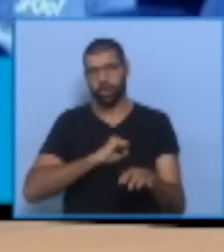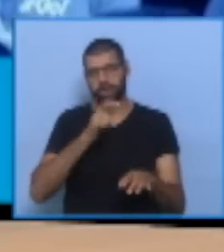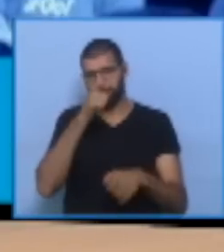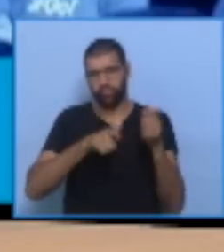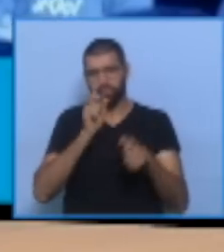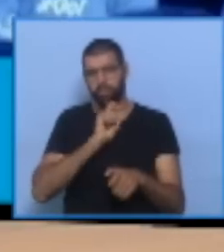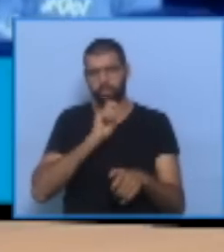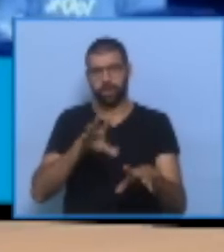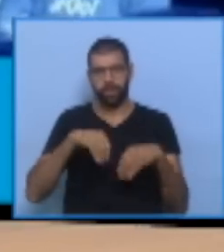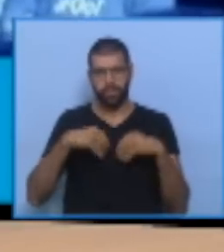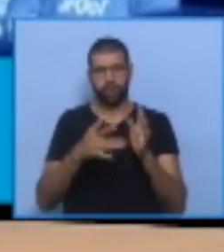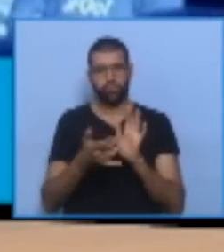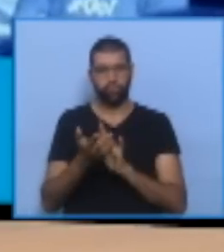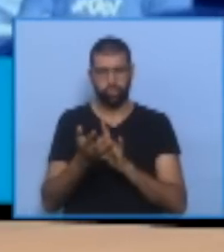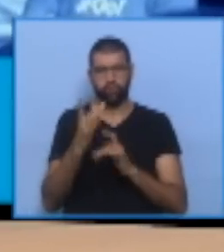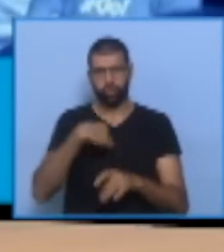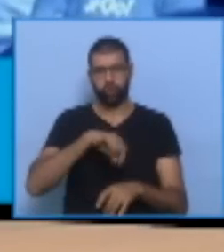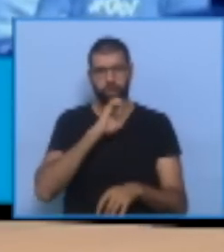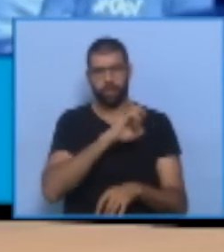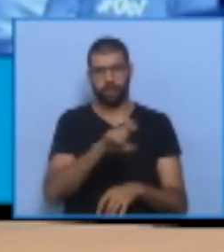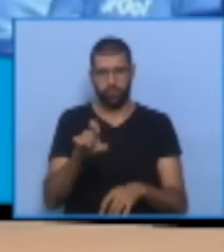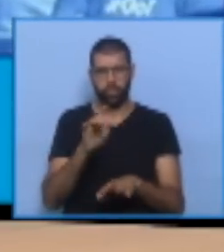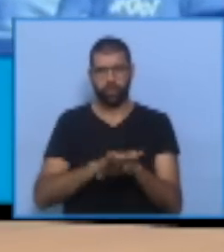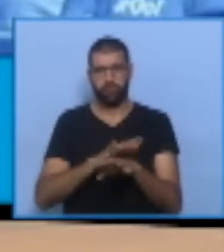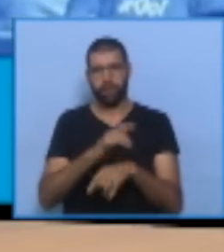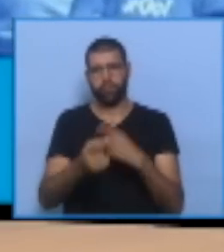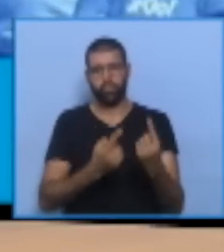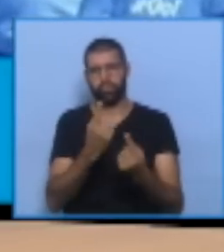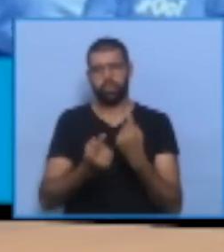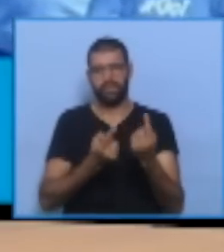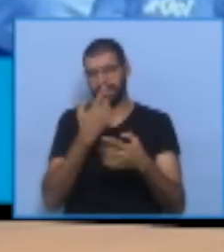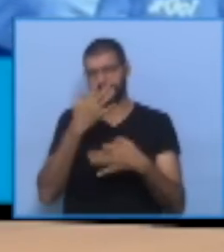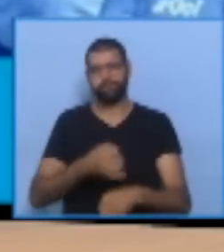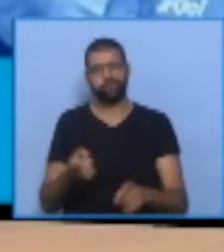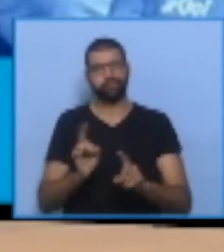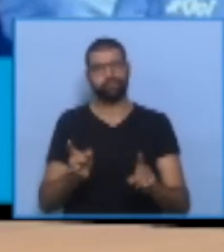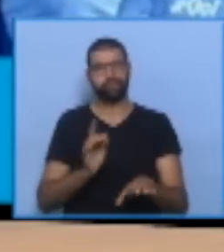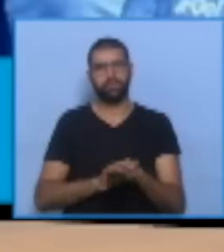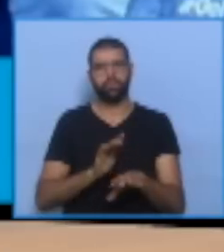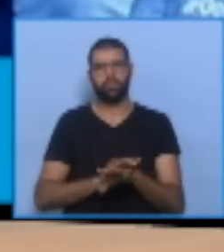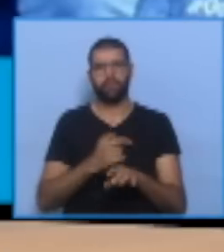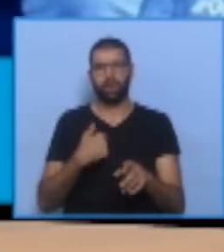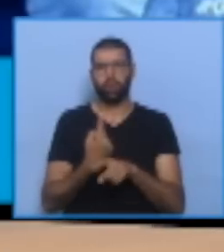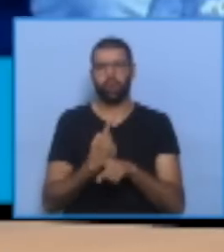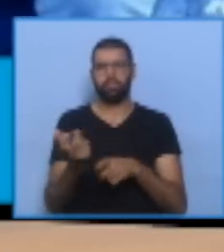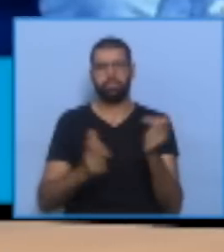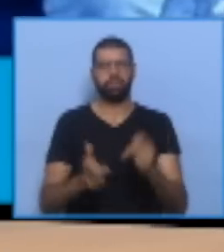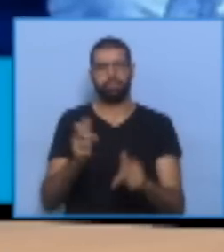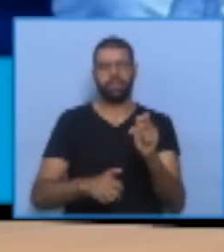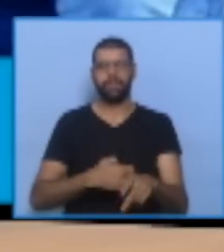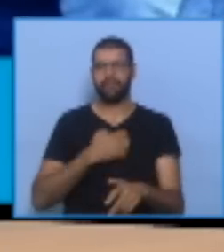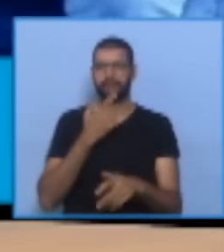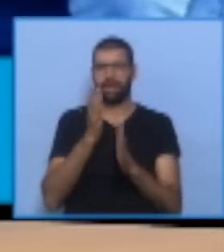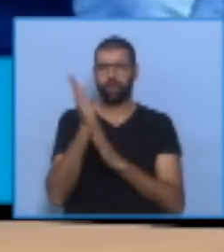Cristo que nós anunciamos, porque algumas delas não acreditam, porque pelos desaires que têm tido, acham que ele não